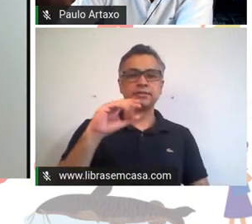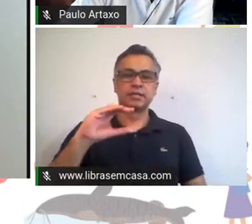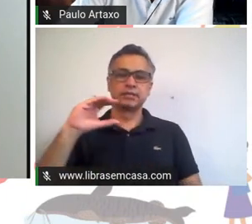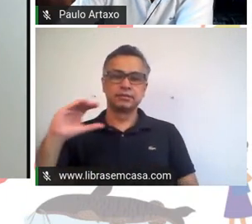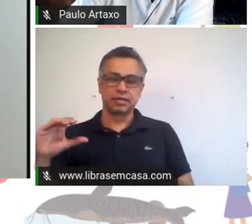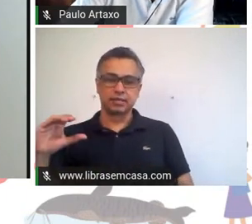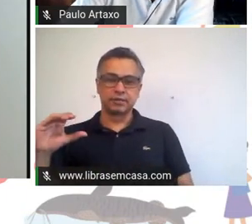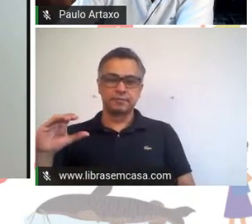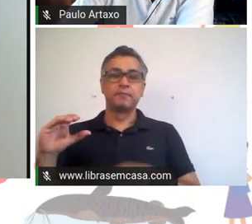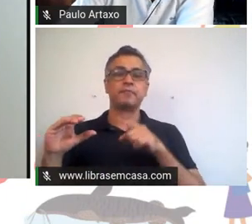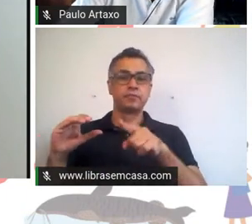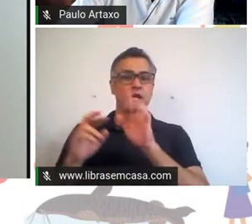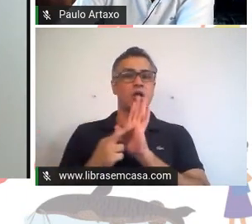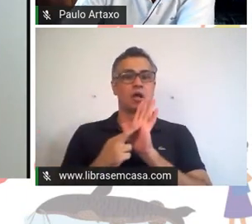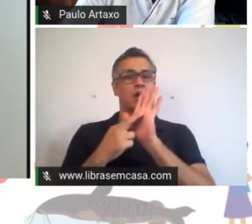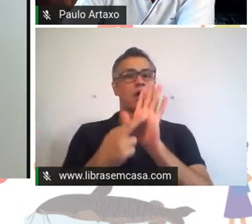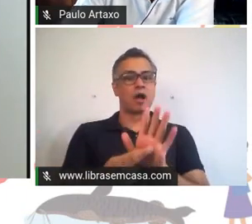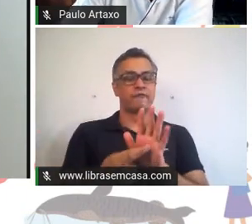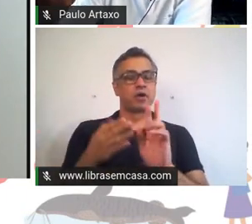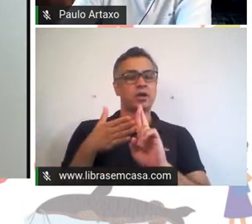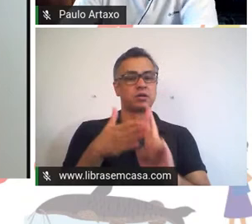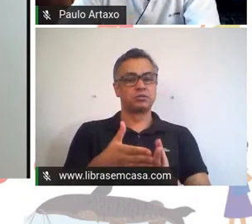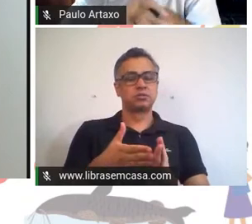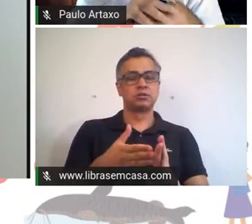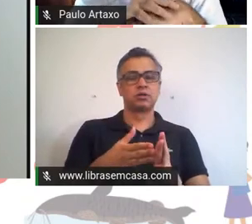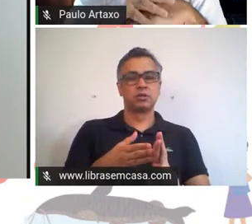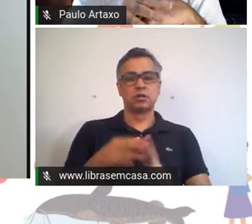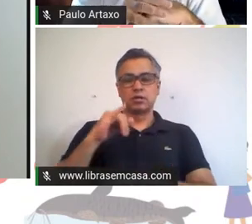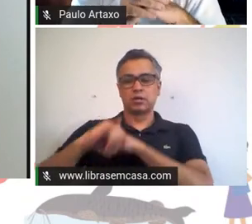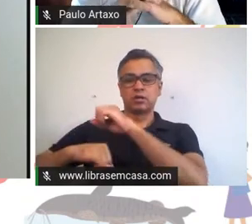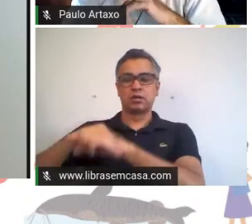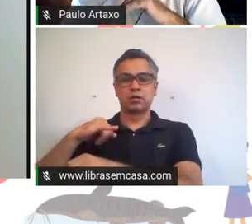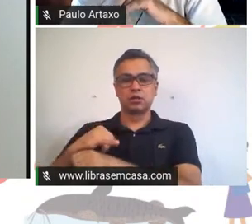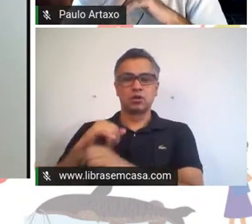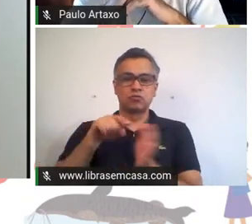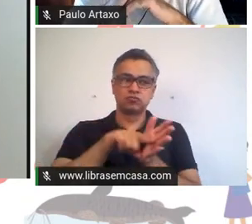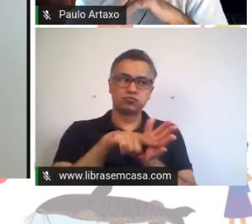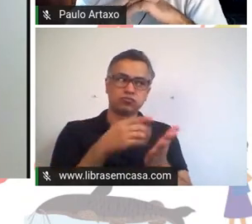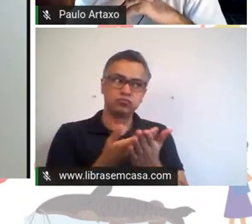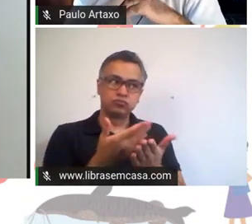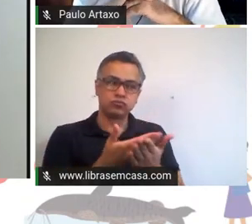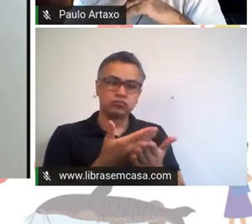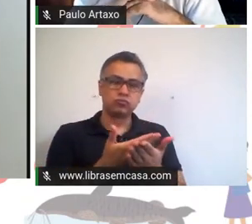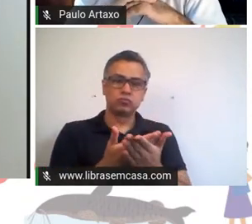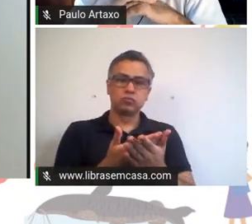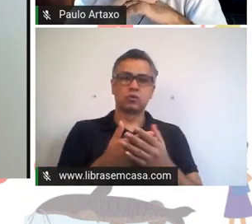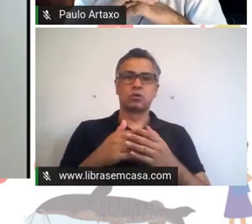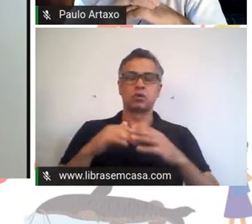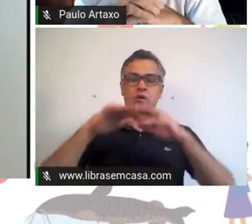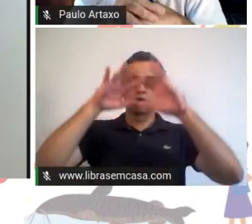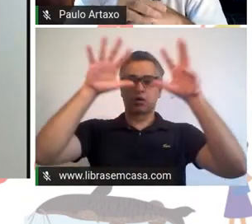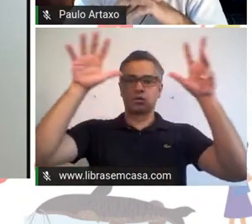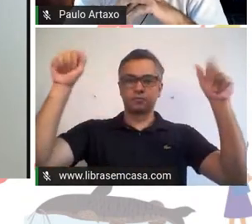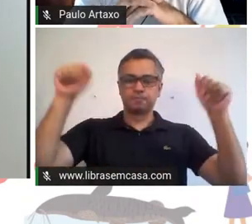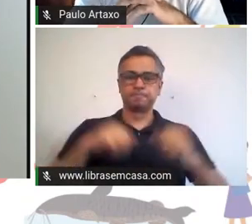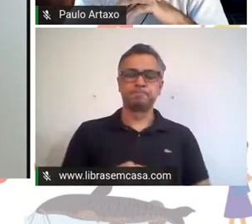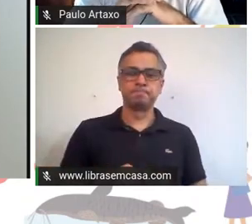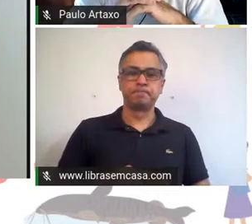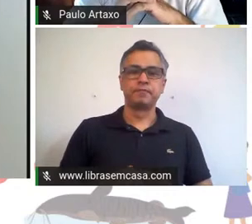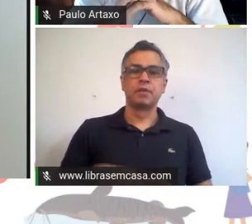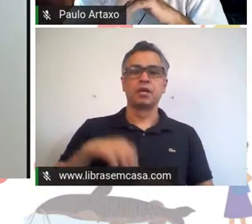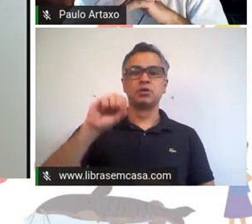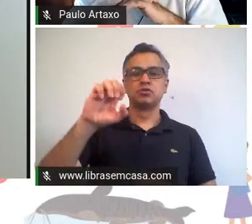uma das principais referências internacional no estudo de aerossóis atmosféricos. E a Soledad Barruti é jornalista e